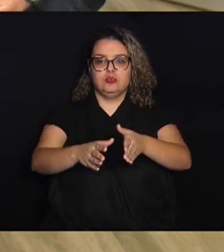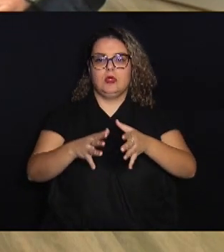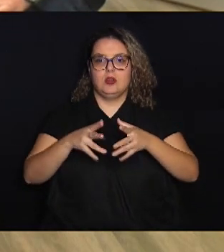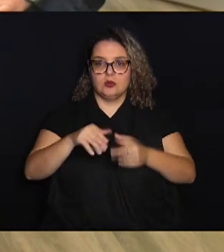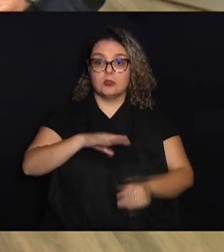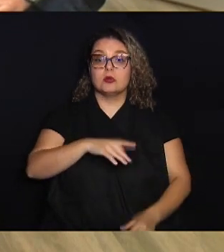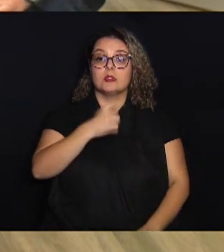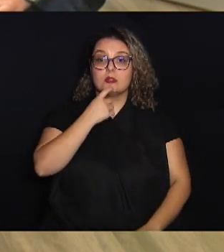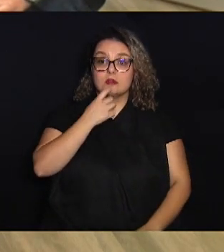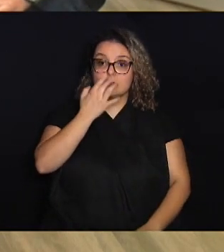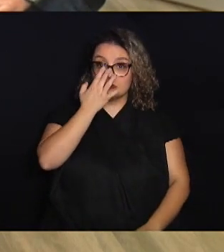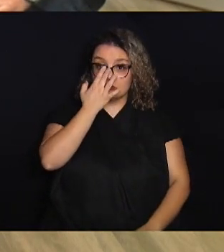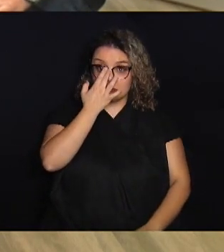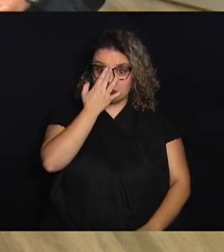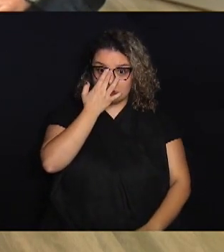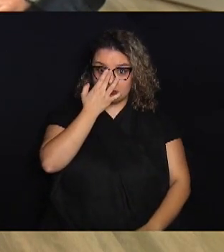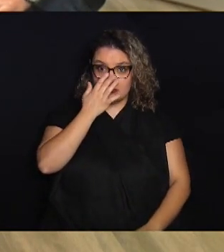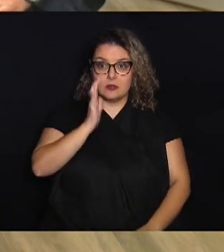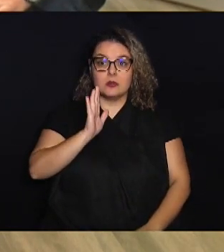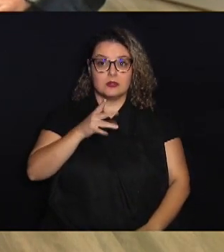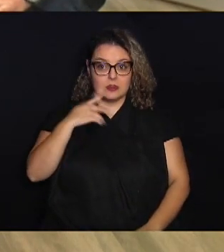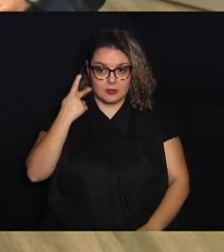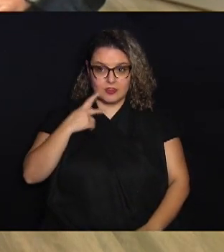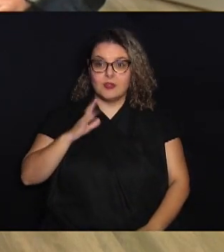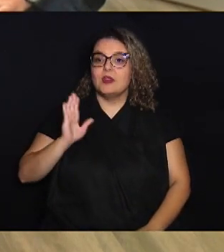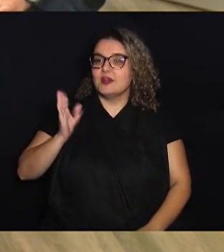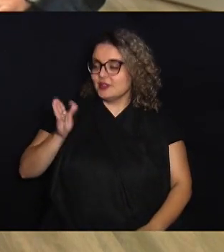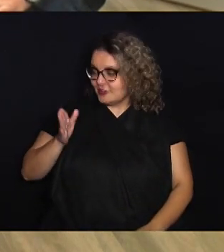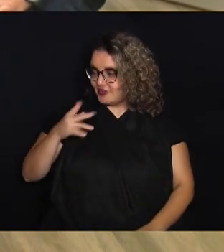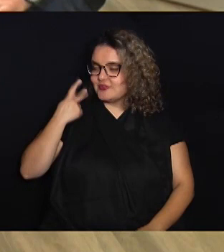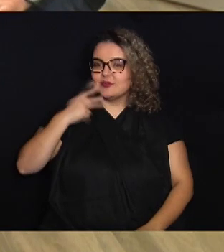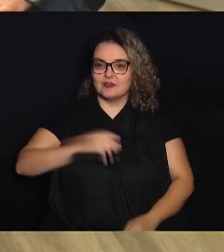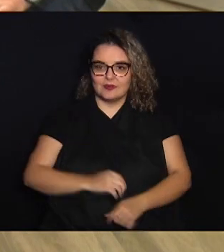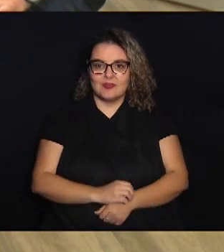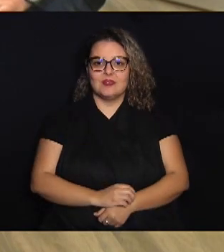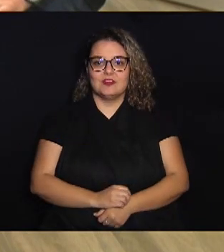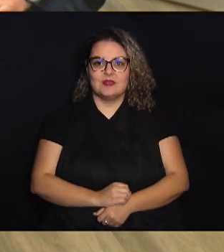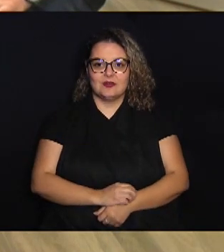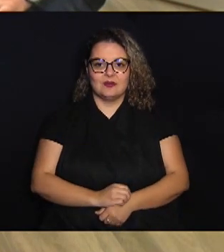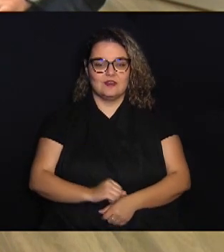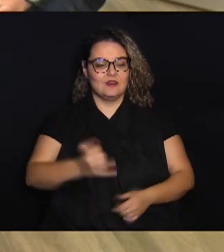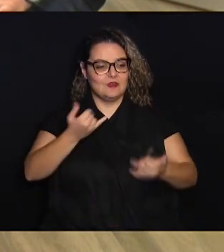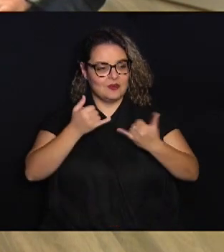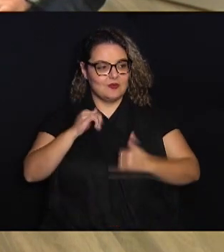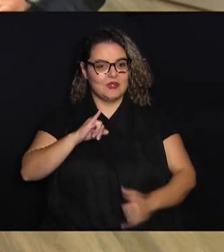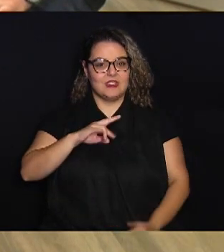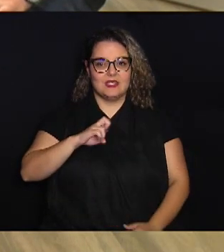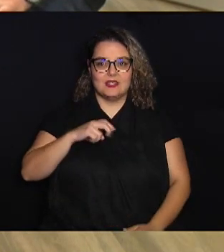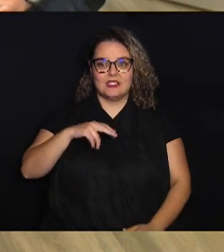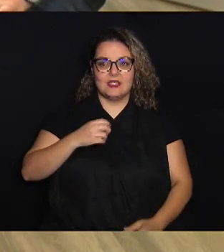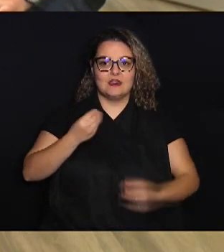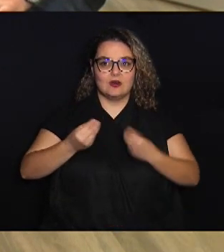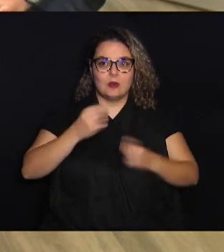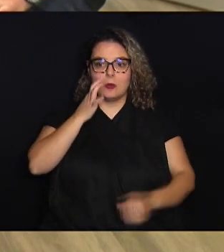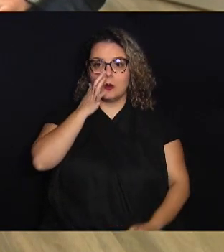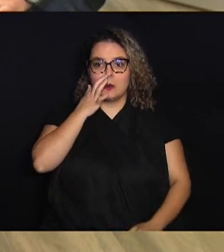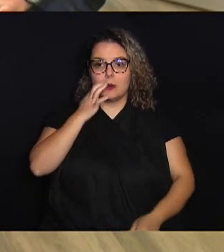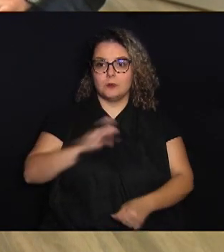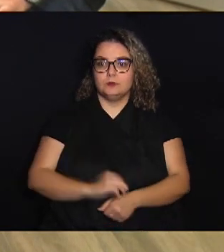Campinas, né? Ele já foi vereador aqui, Já que eu fiquei foi sabendo, vereador, hein? sim, Conta pra gente, Irene, em que ano, como que foi isso? O Glicério,